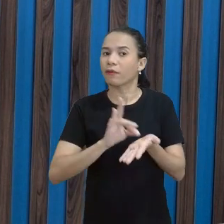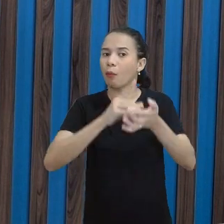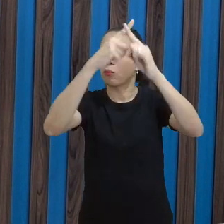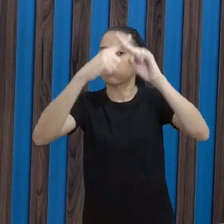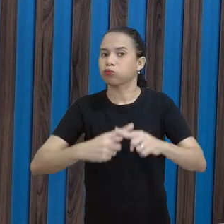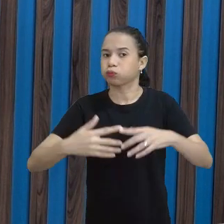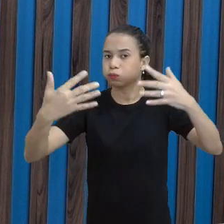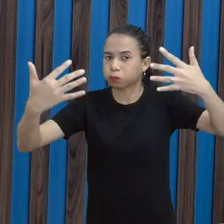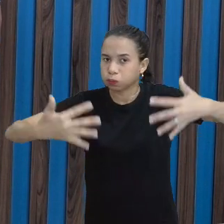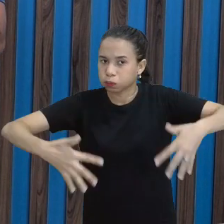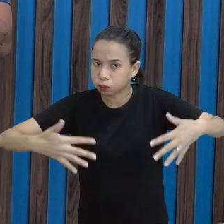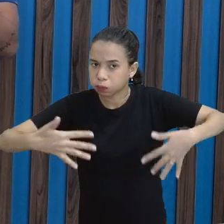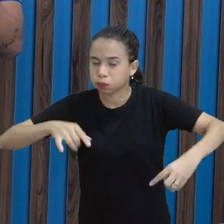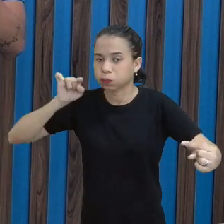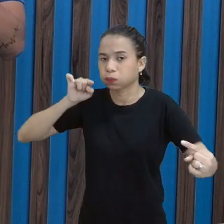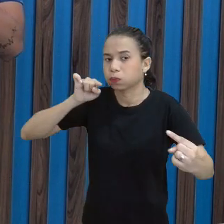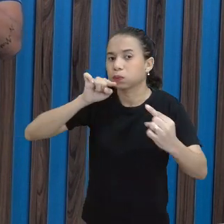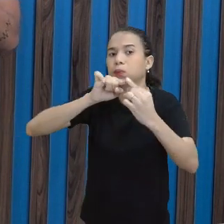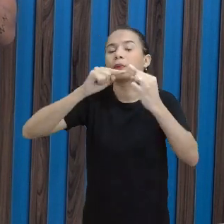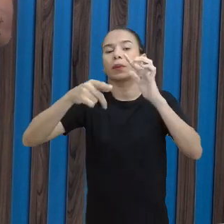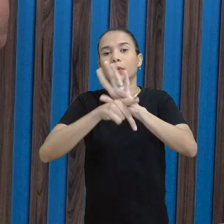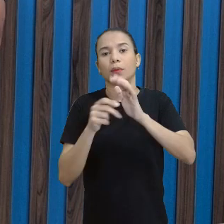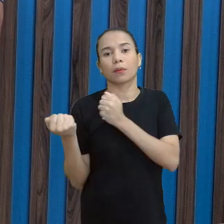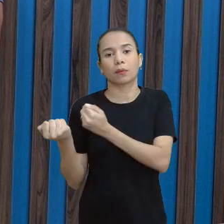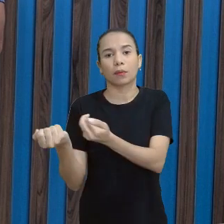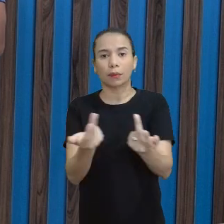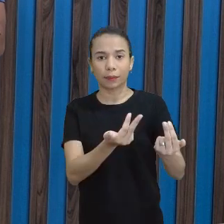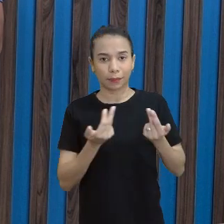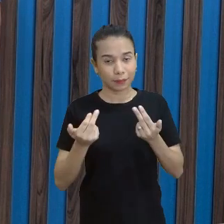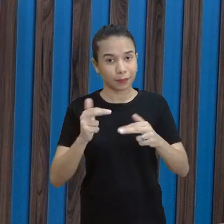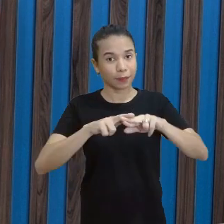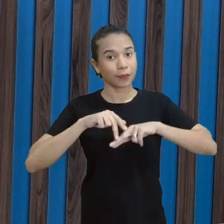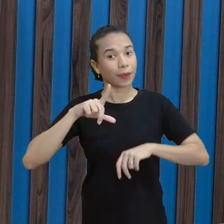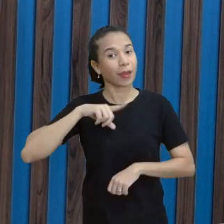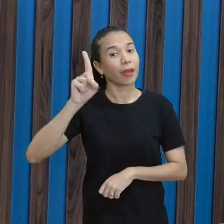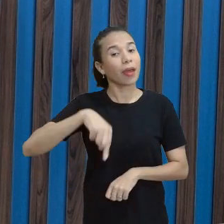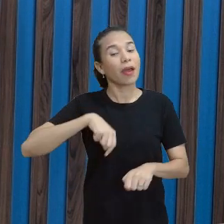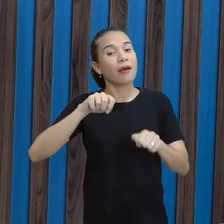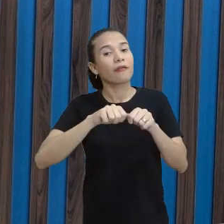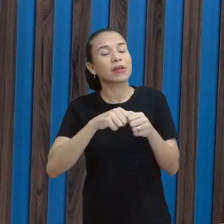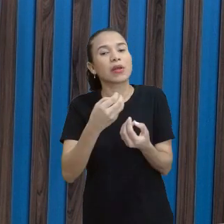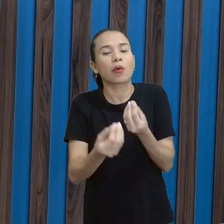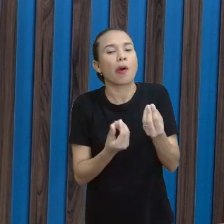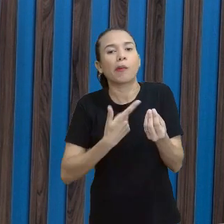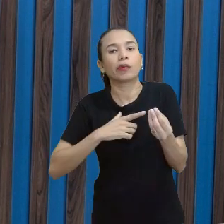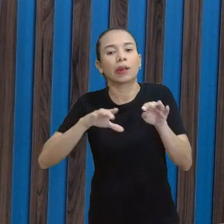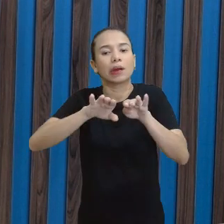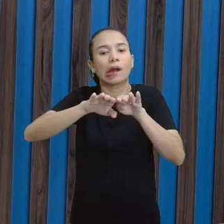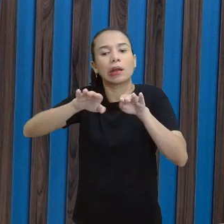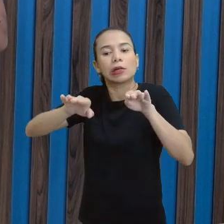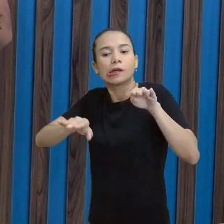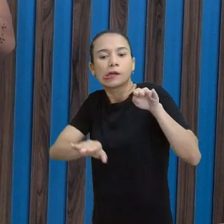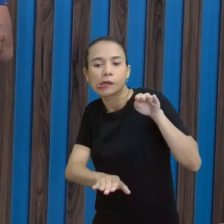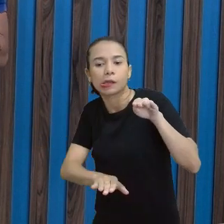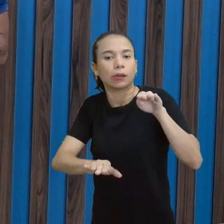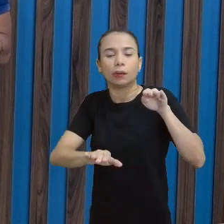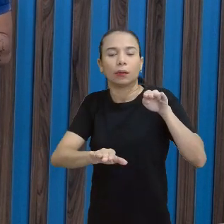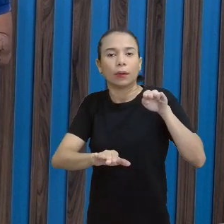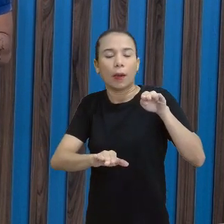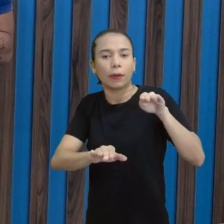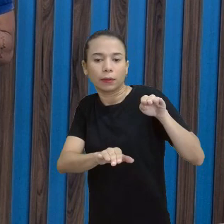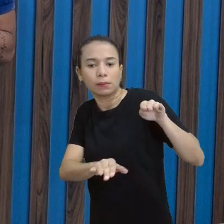disputadas de forma igualitária, né? Fazer com que não haja uma desigualdade aí dentro